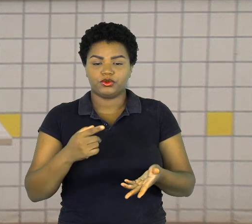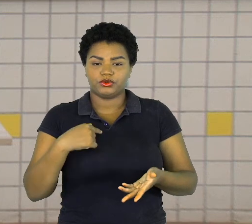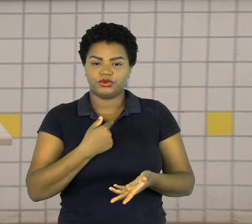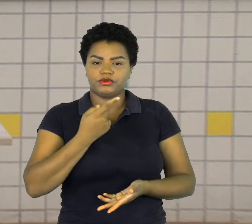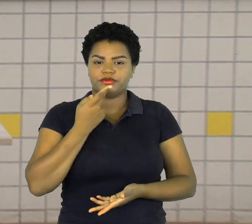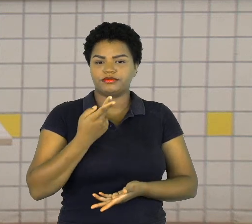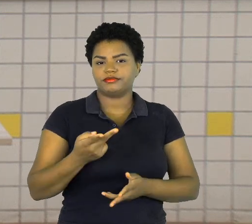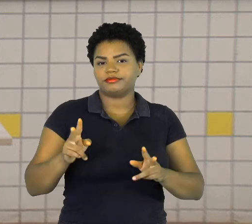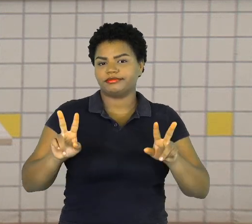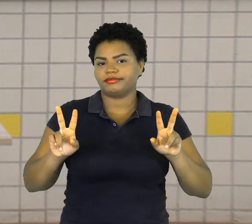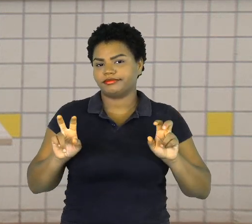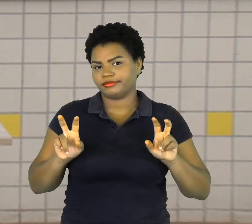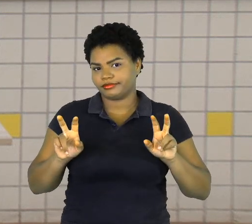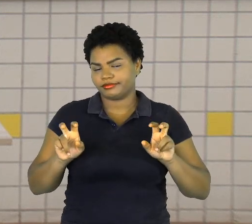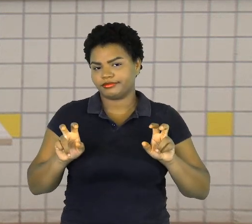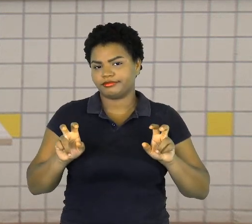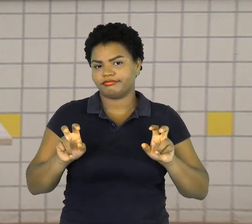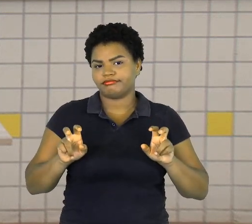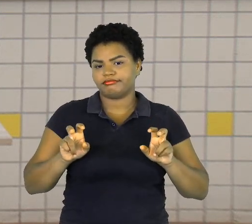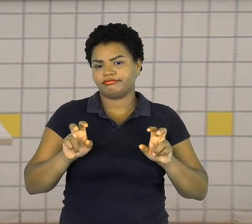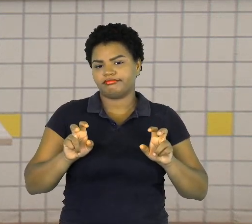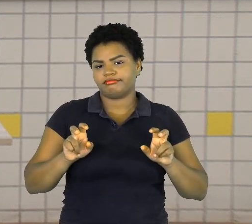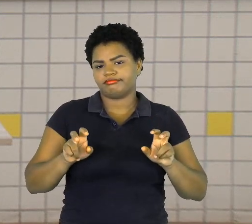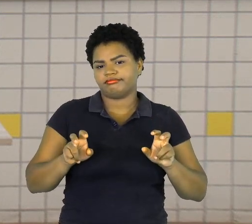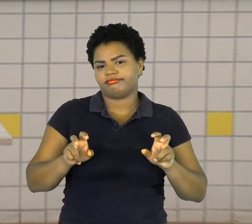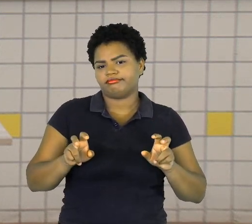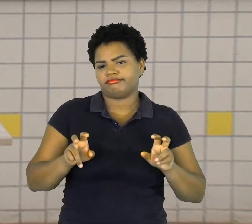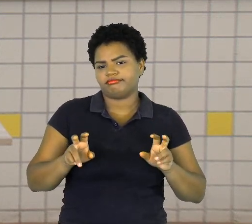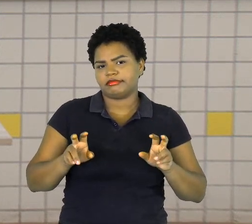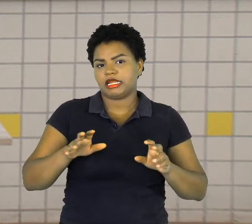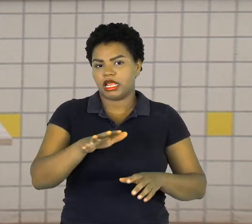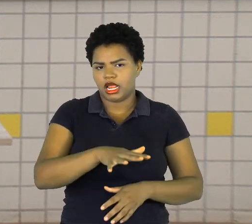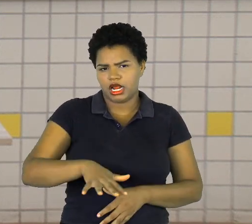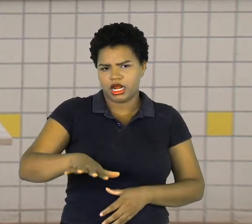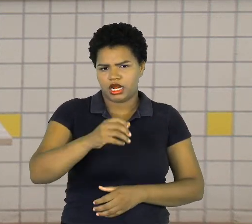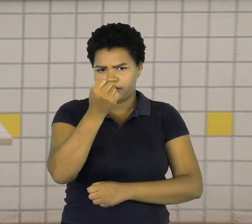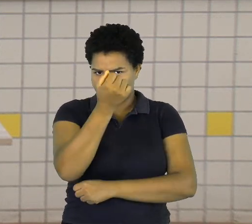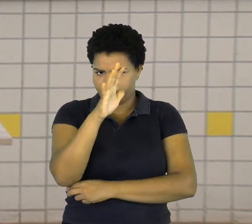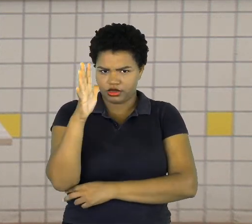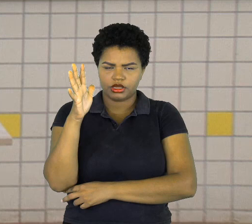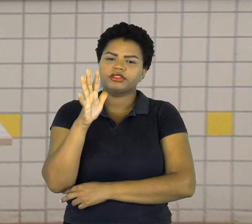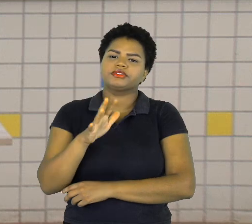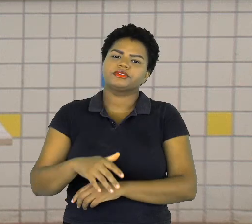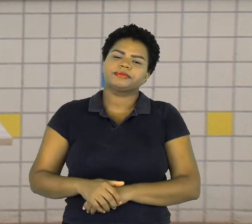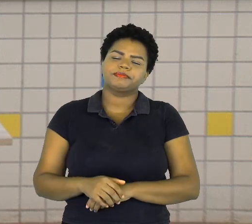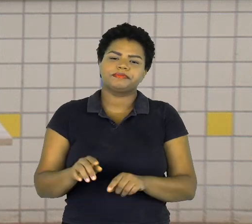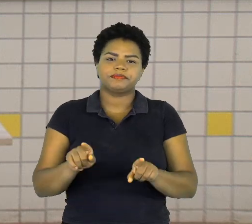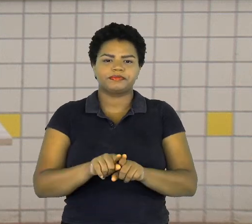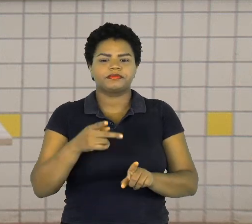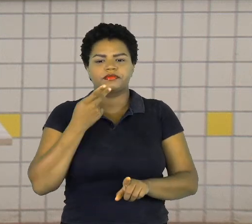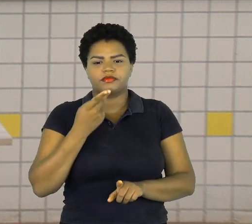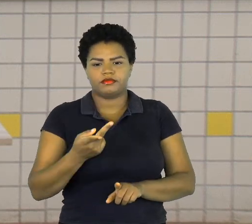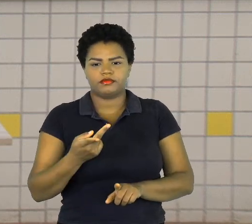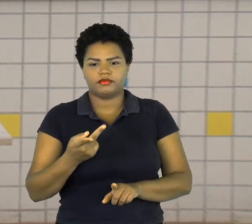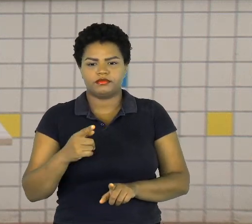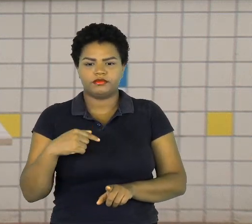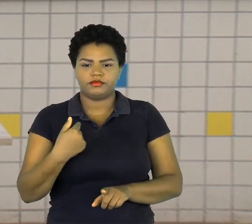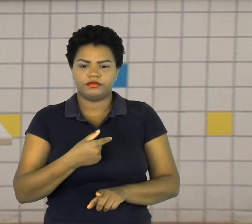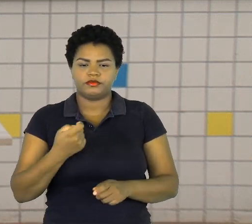falamos sobre a parte ambiental e falamos que nós temos